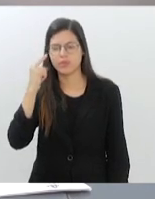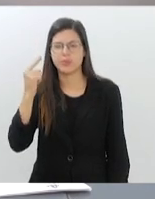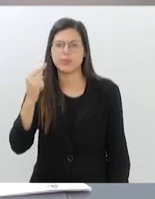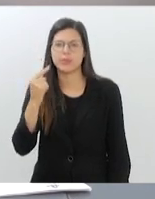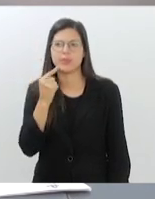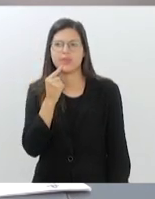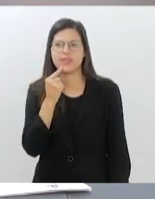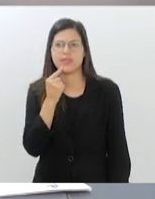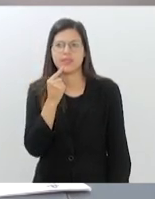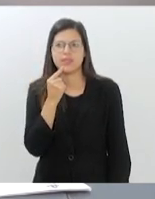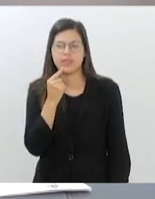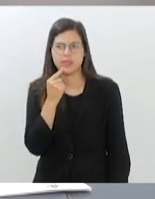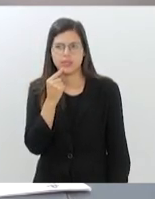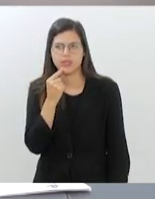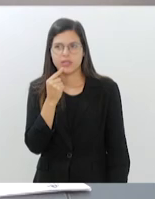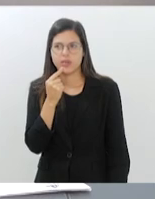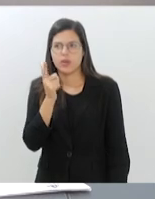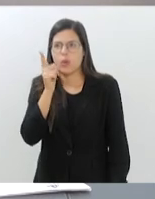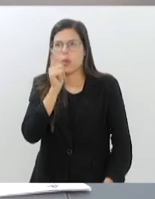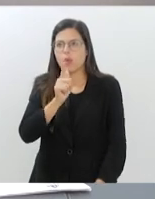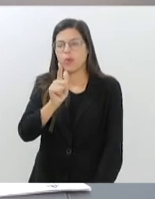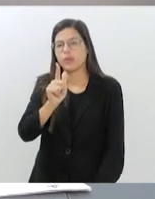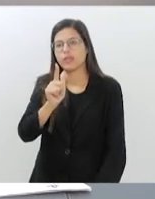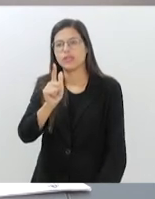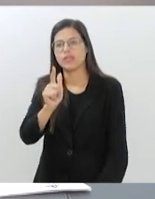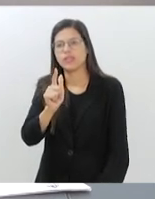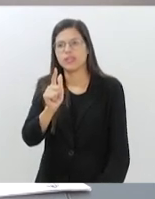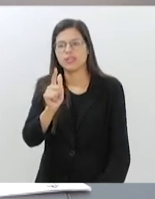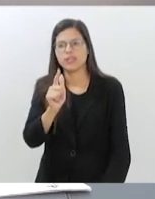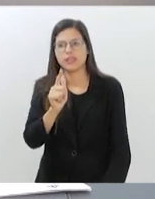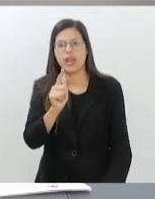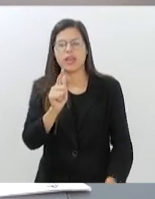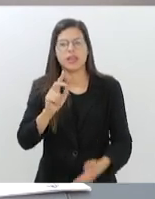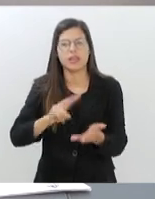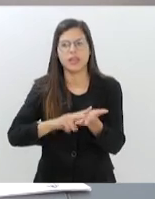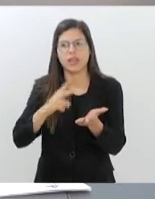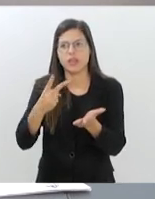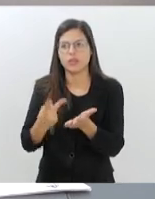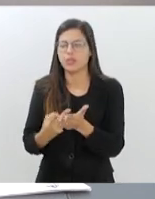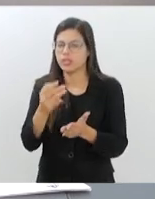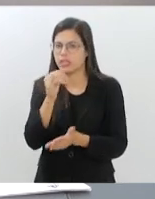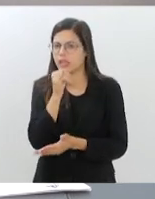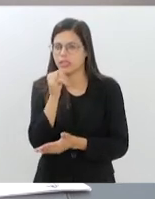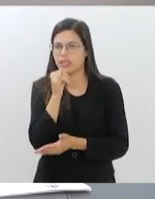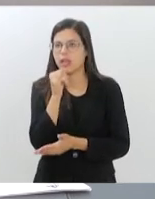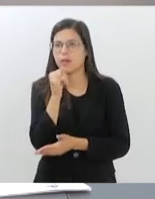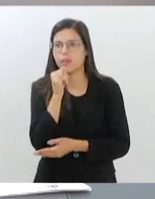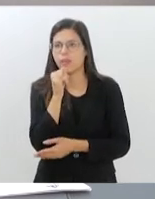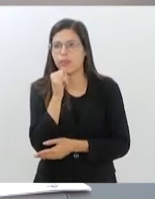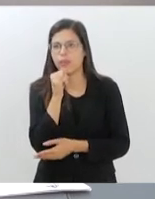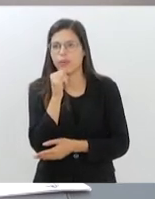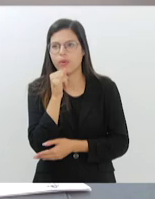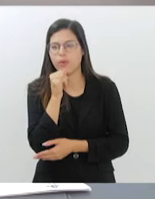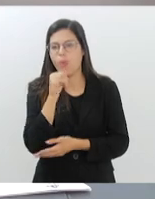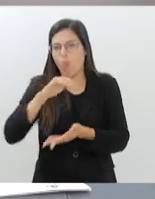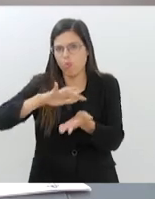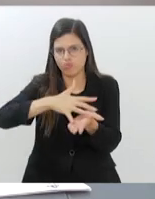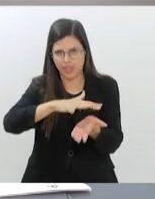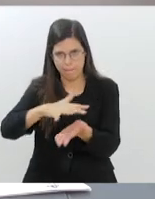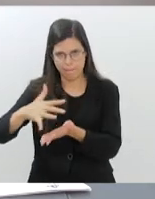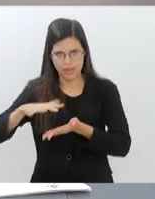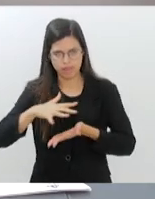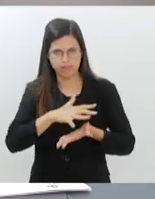auditiva os termos de outras línguas por exemplo imagine um samba Enem